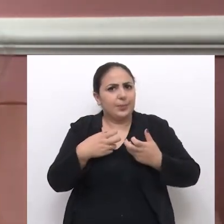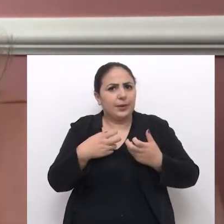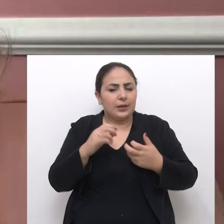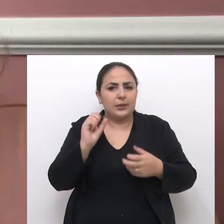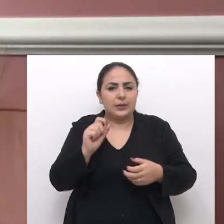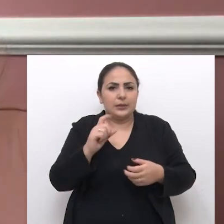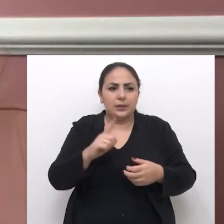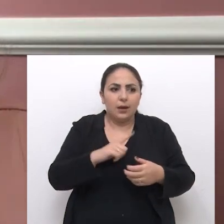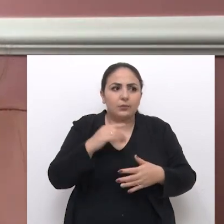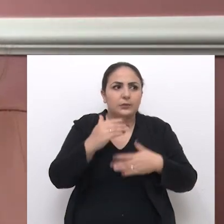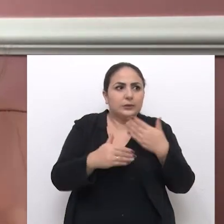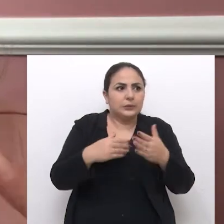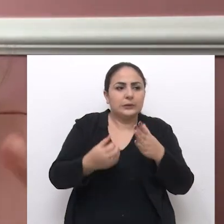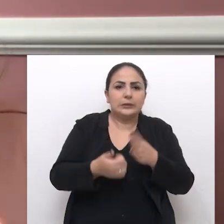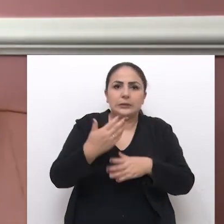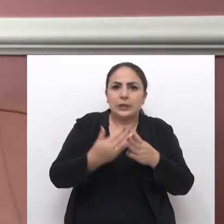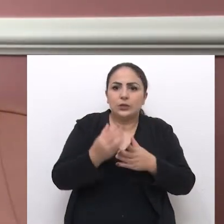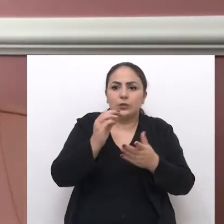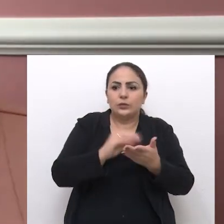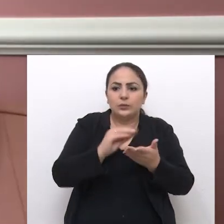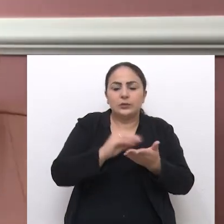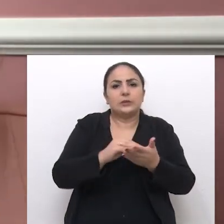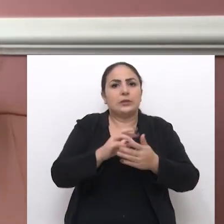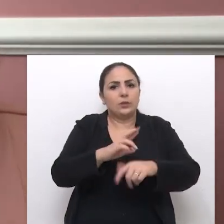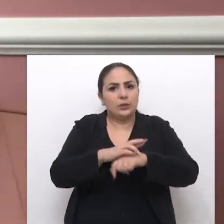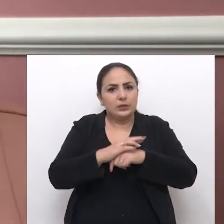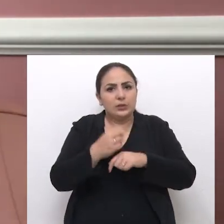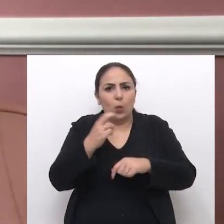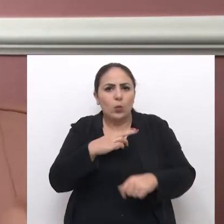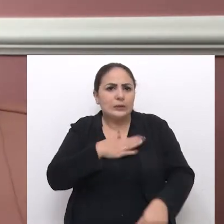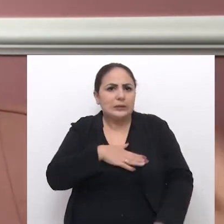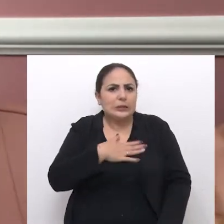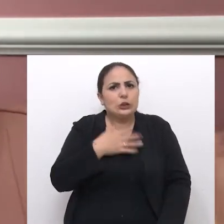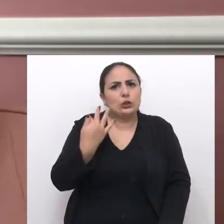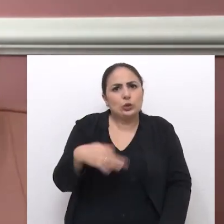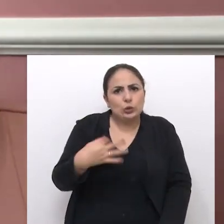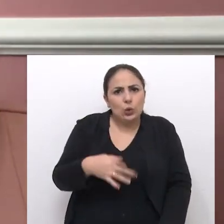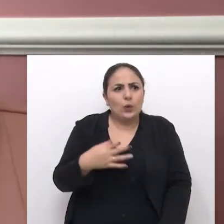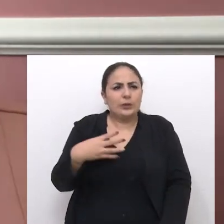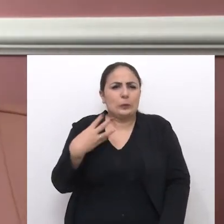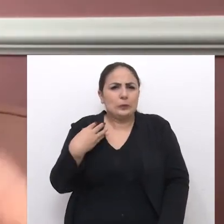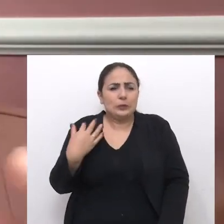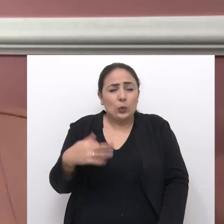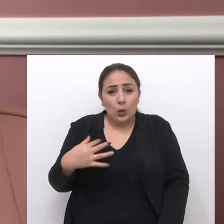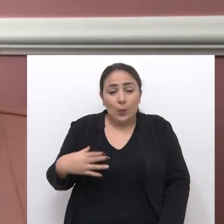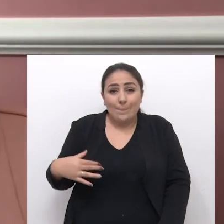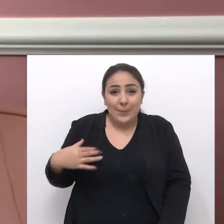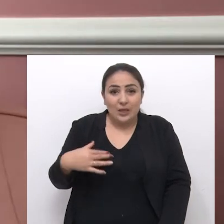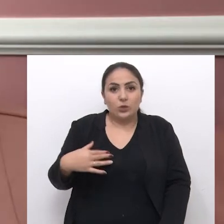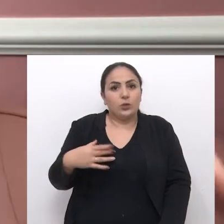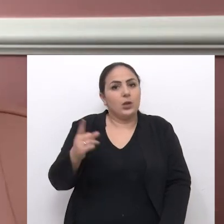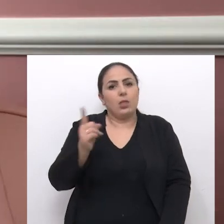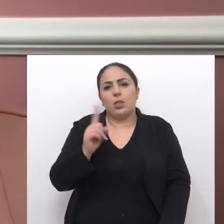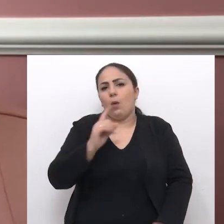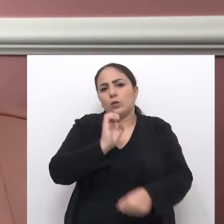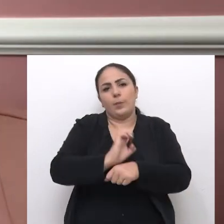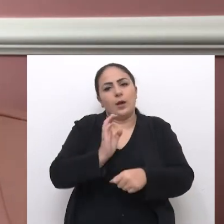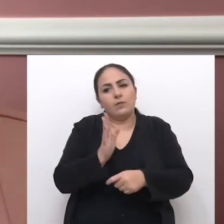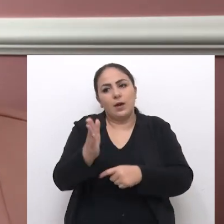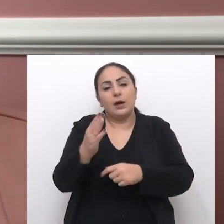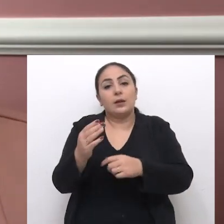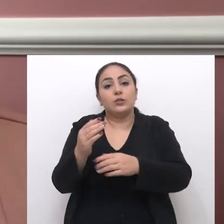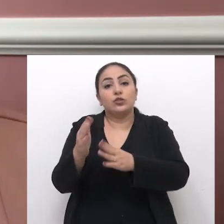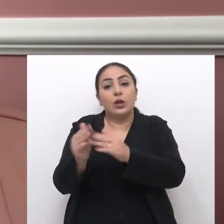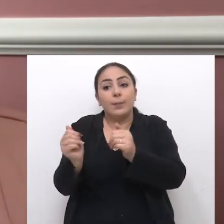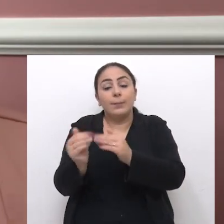que o processo tá te gerando insegurança ou tá sentindo dor, tá machucando o peito, não